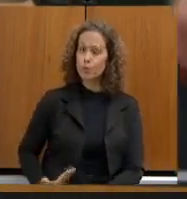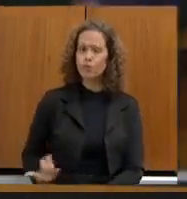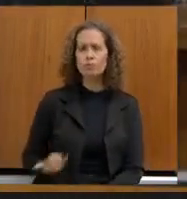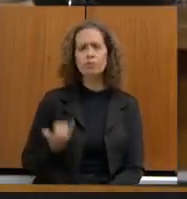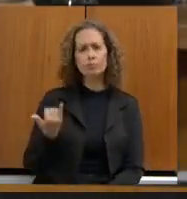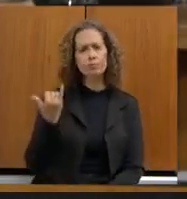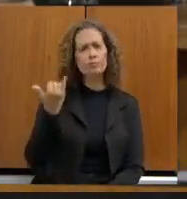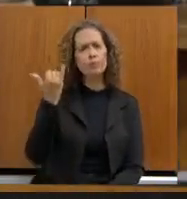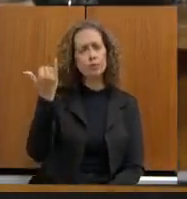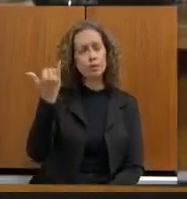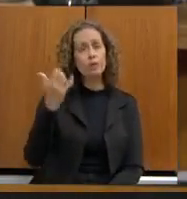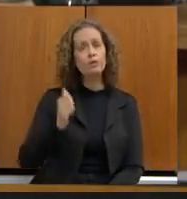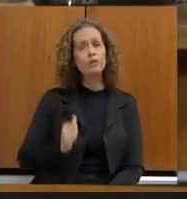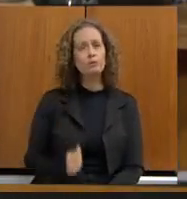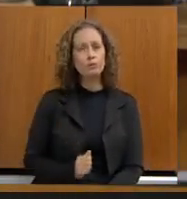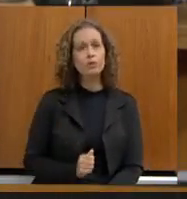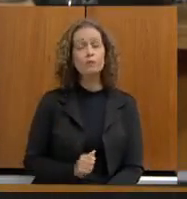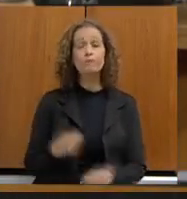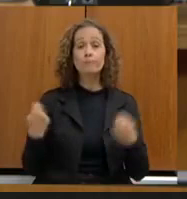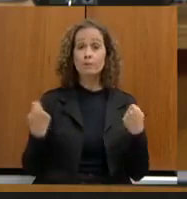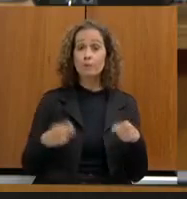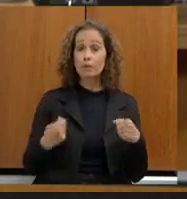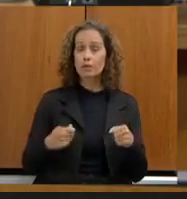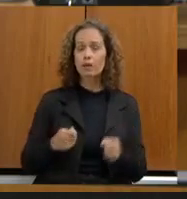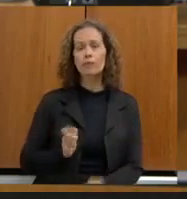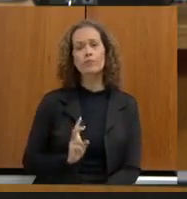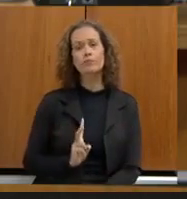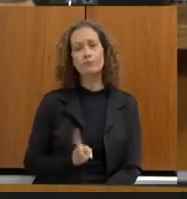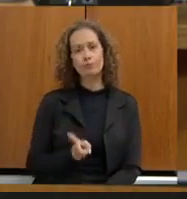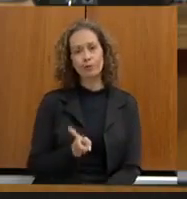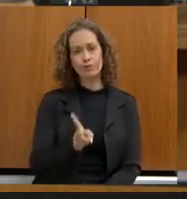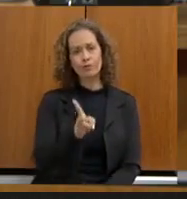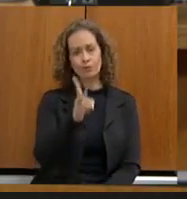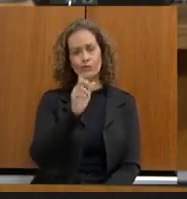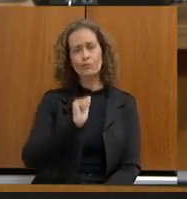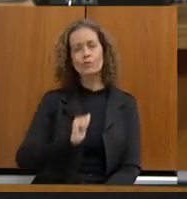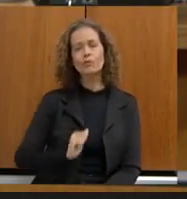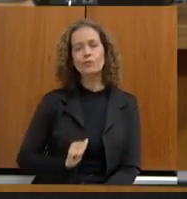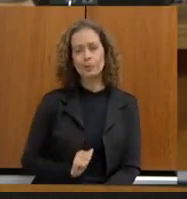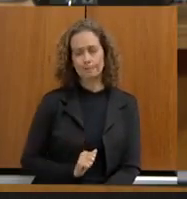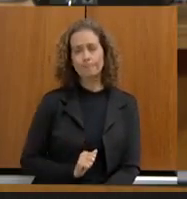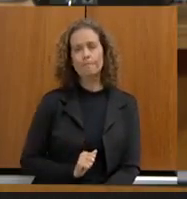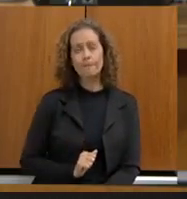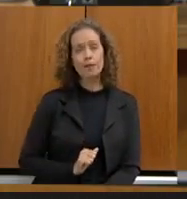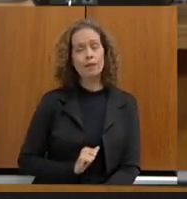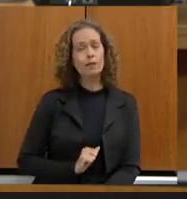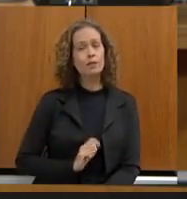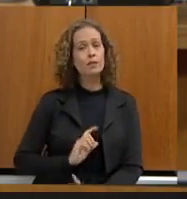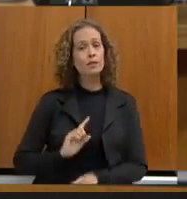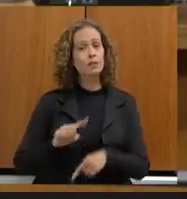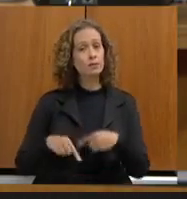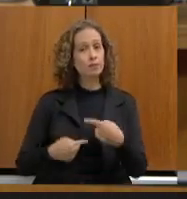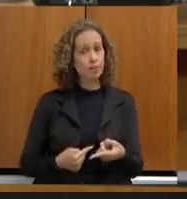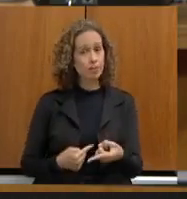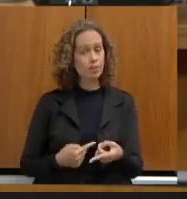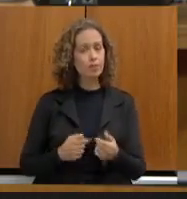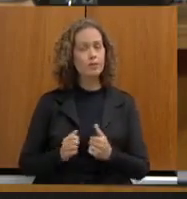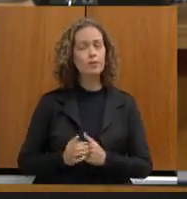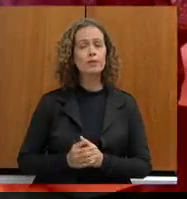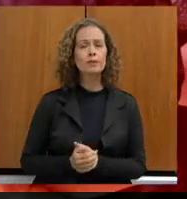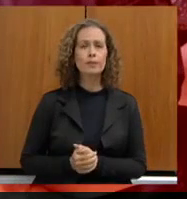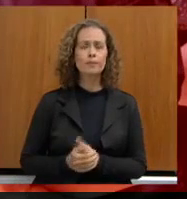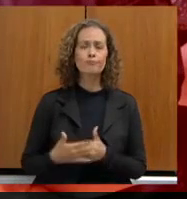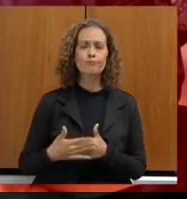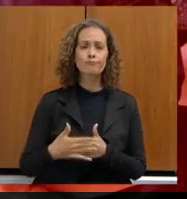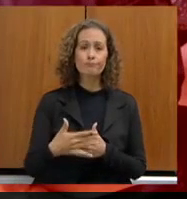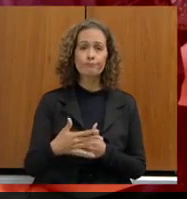não poderiam os profetas continuidade em sua prestação depois logo